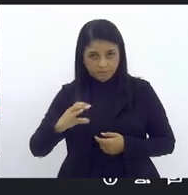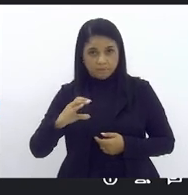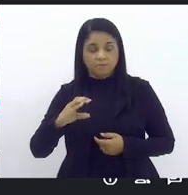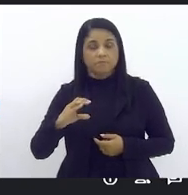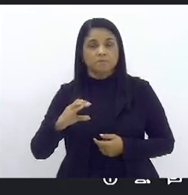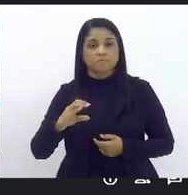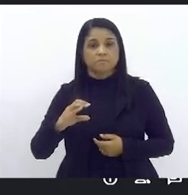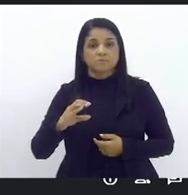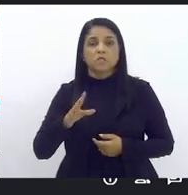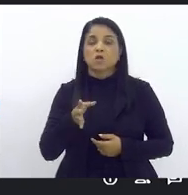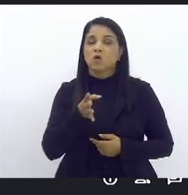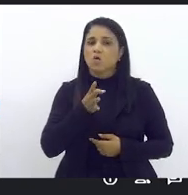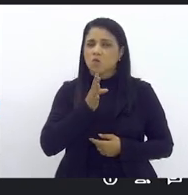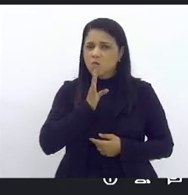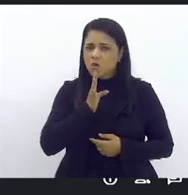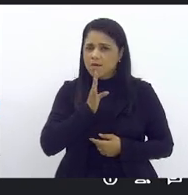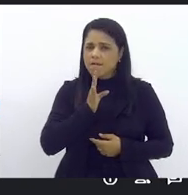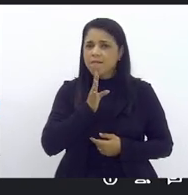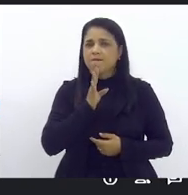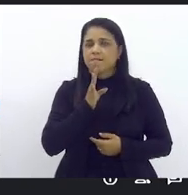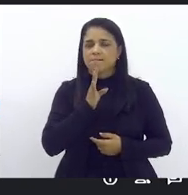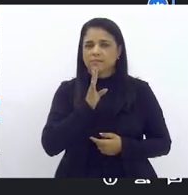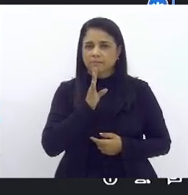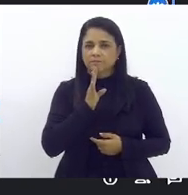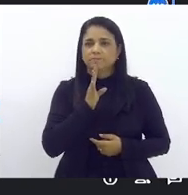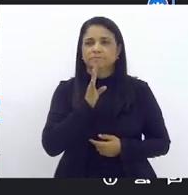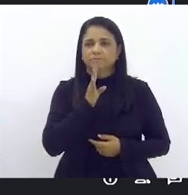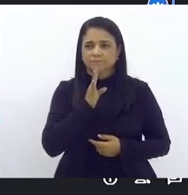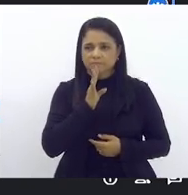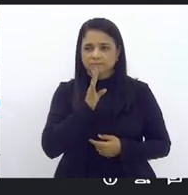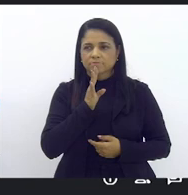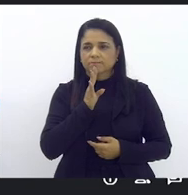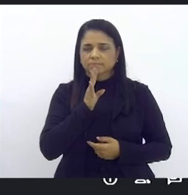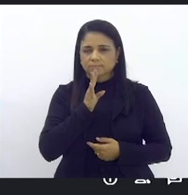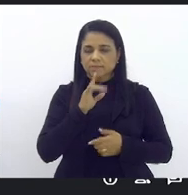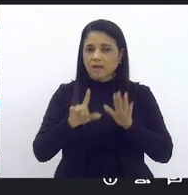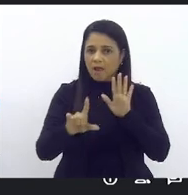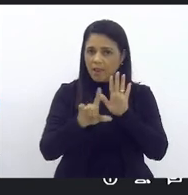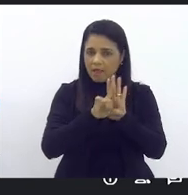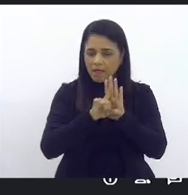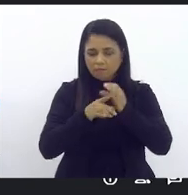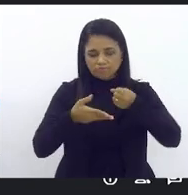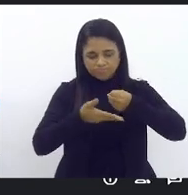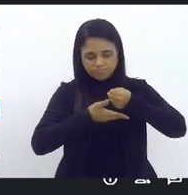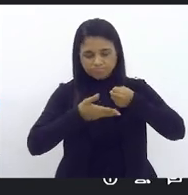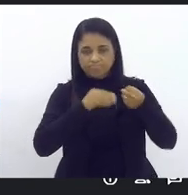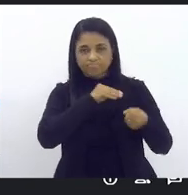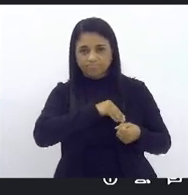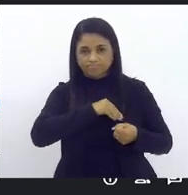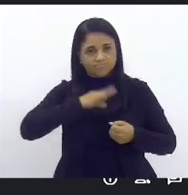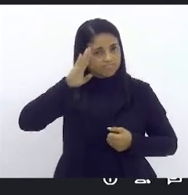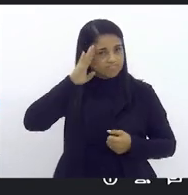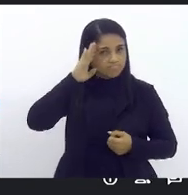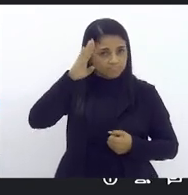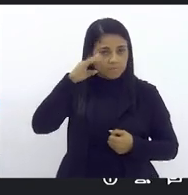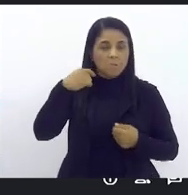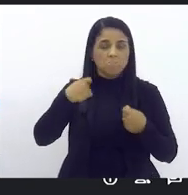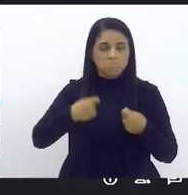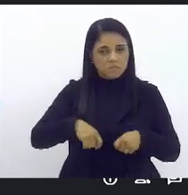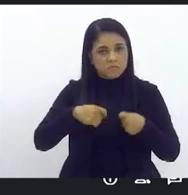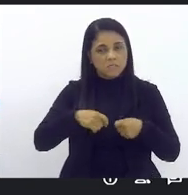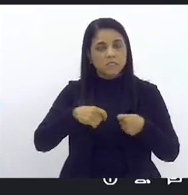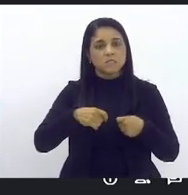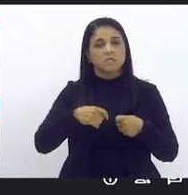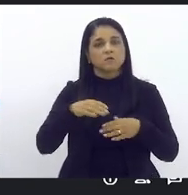também reconhece, né, que a lei do piso, ela é fundamental que haja um piso, é definido